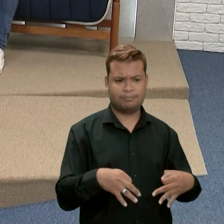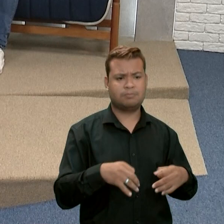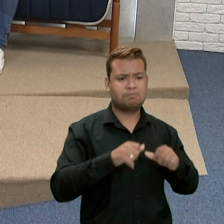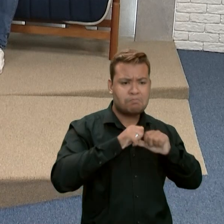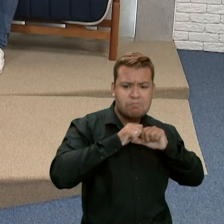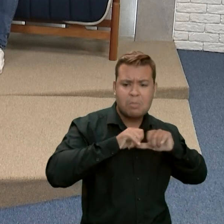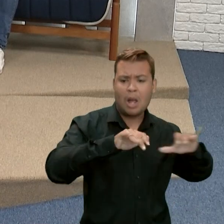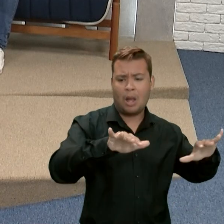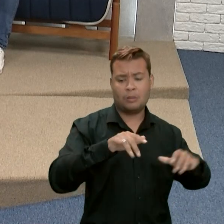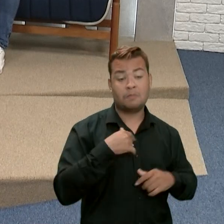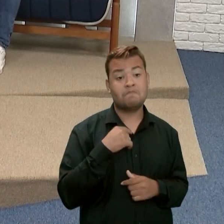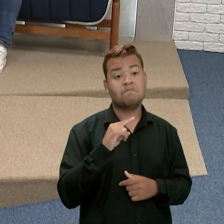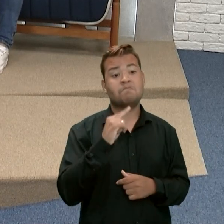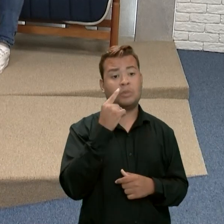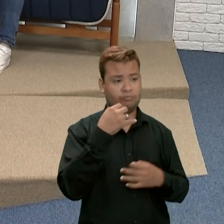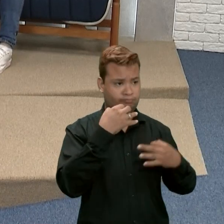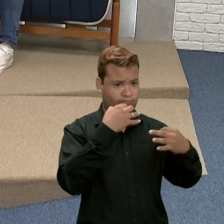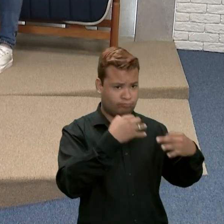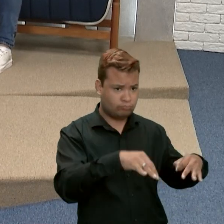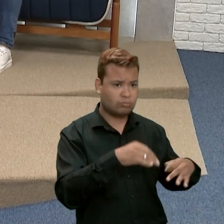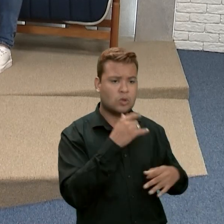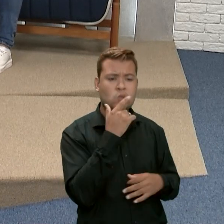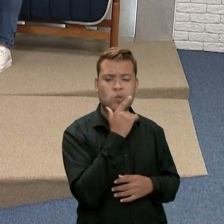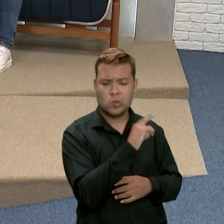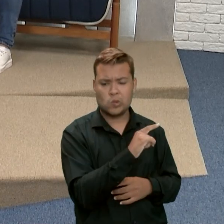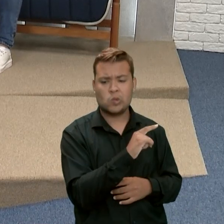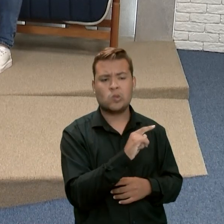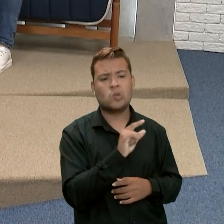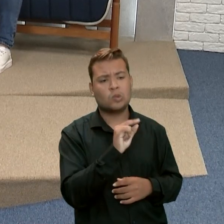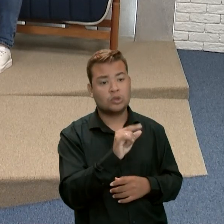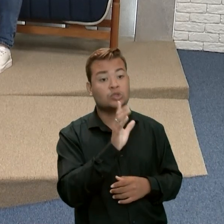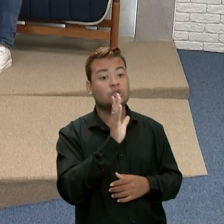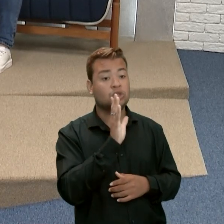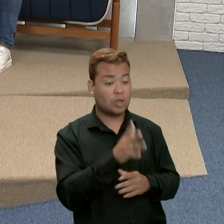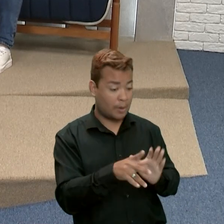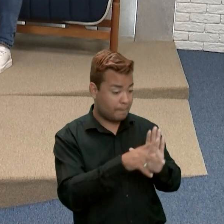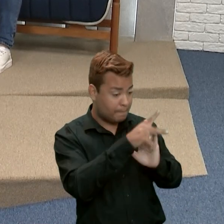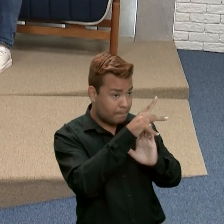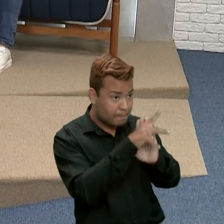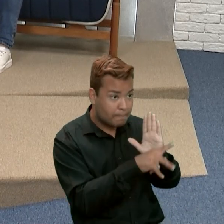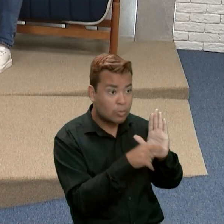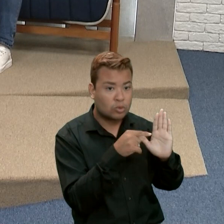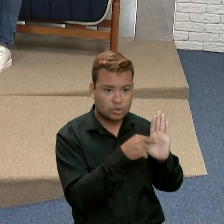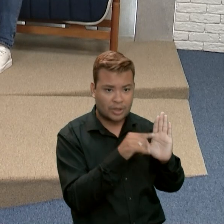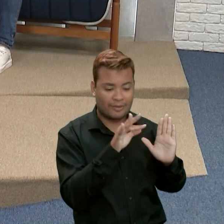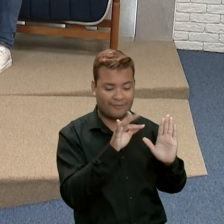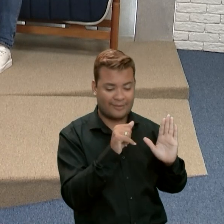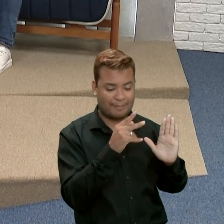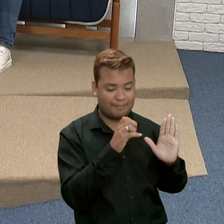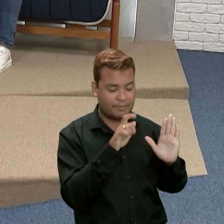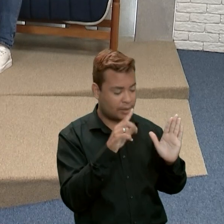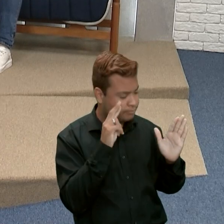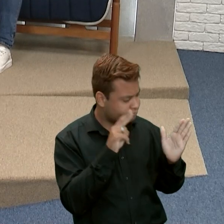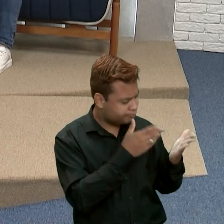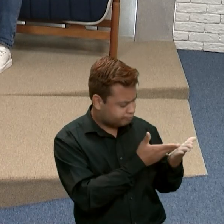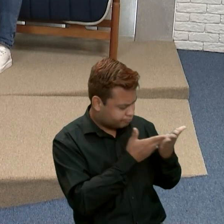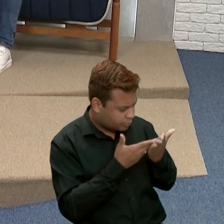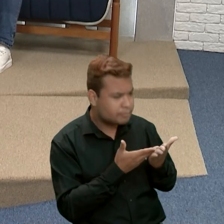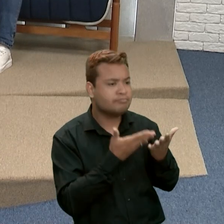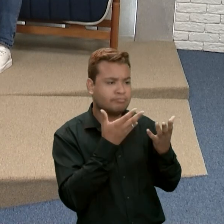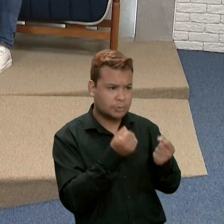uma primeira expectativa já se consolidou em termos de aprovação de um projeto na FAPEG, especificamente com o uso do